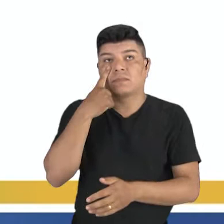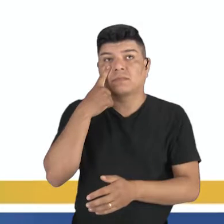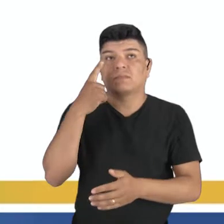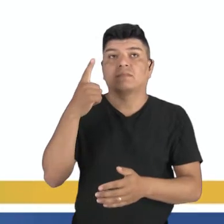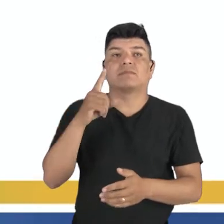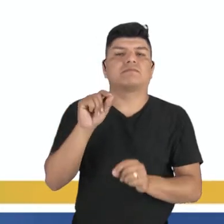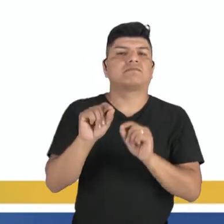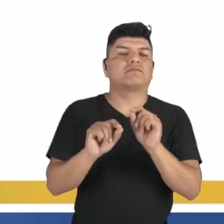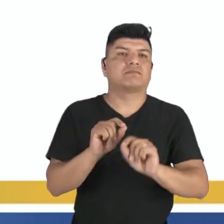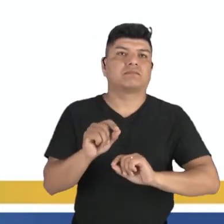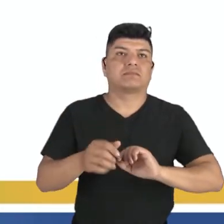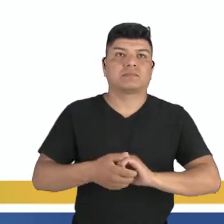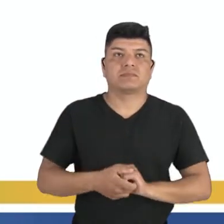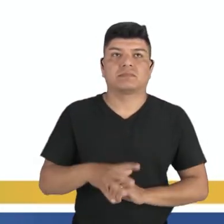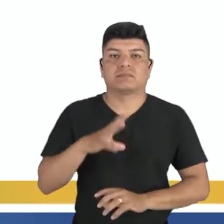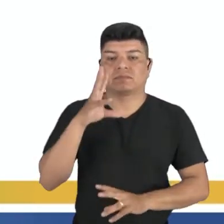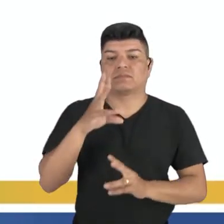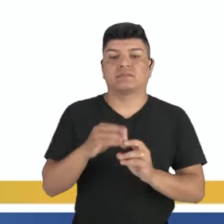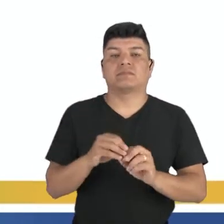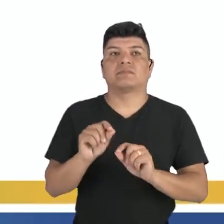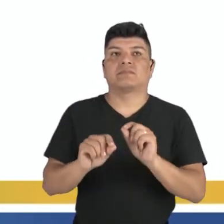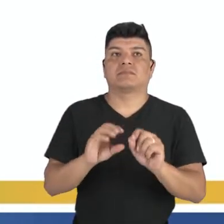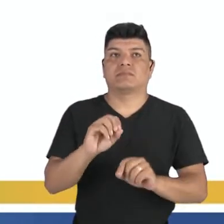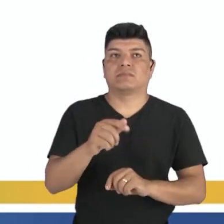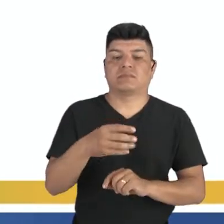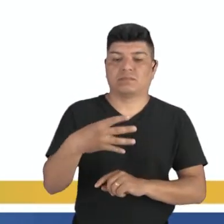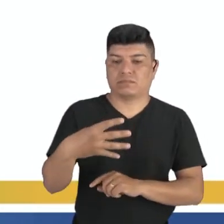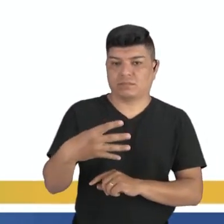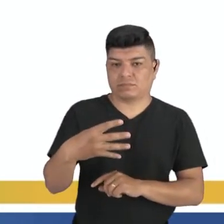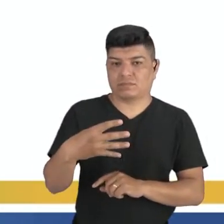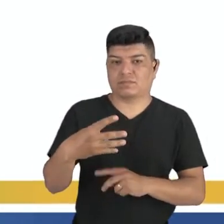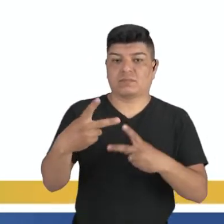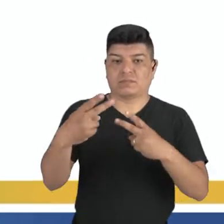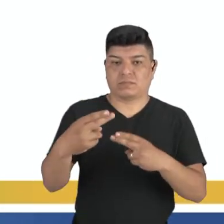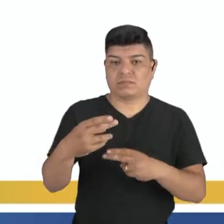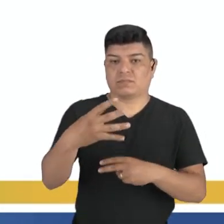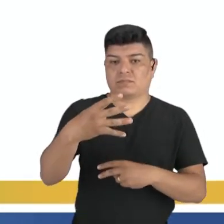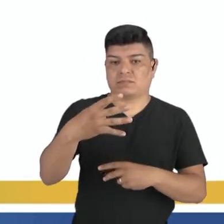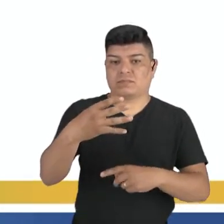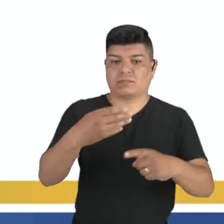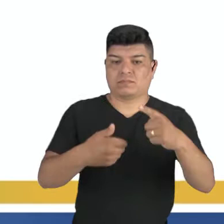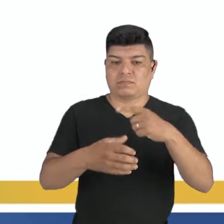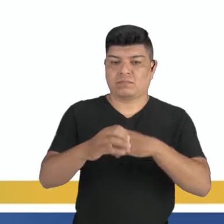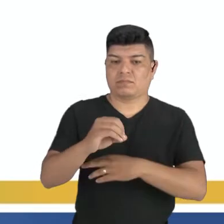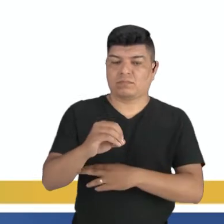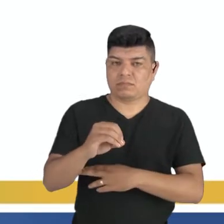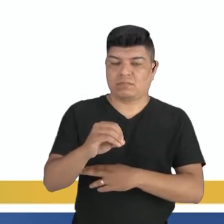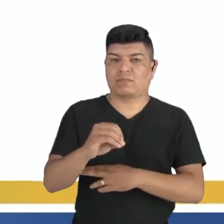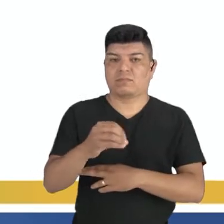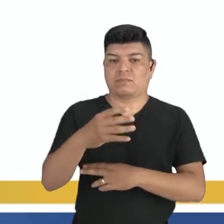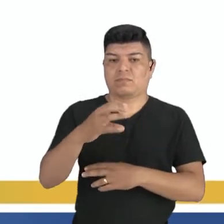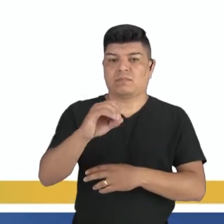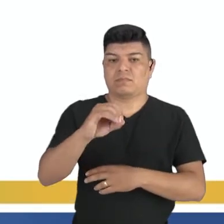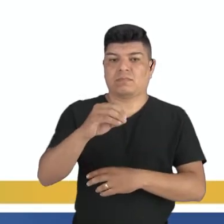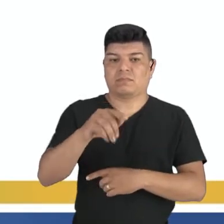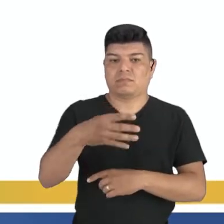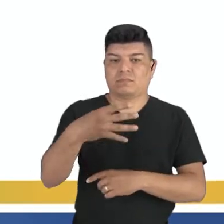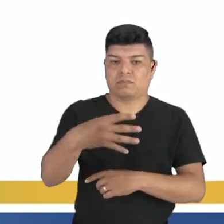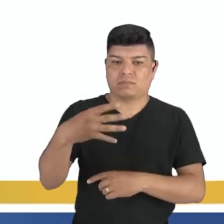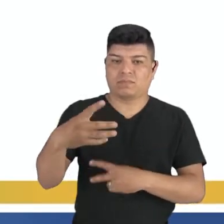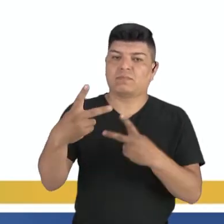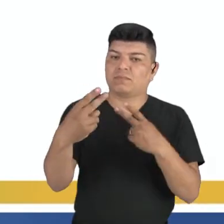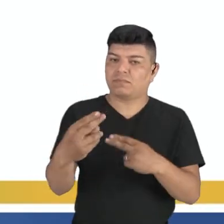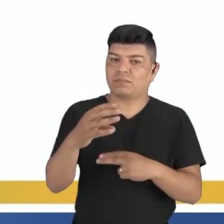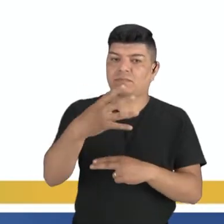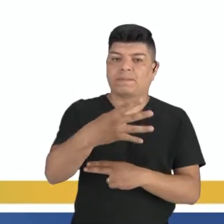aí que diz o seguinte: eu sei que 0,4 é igual a 4 décimos, 0,44 é